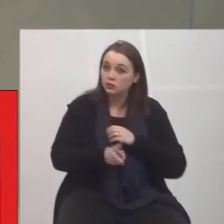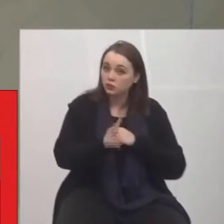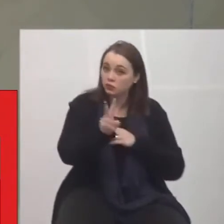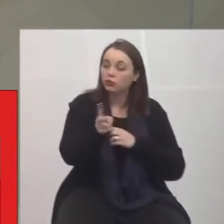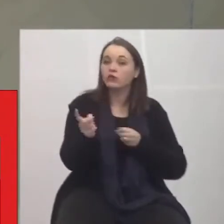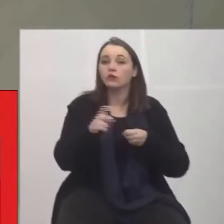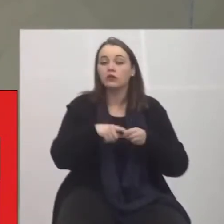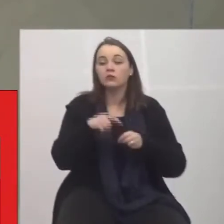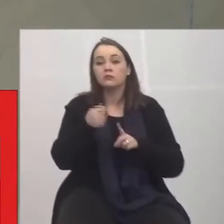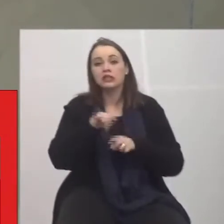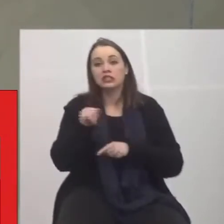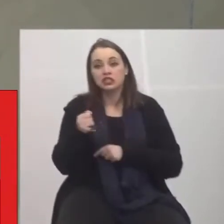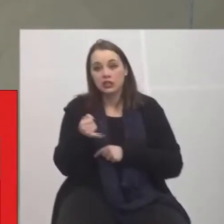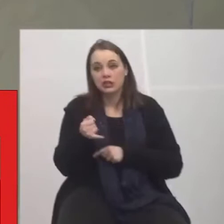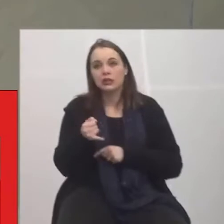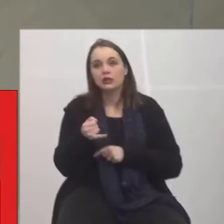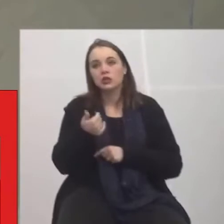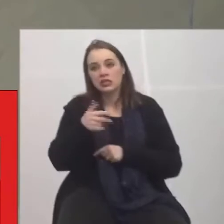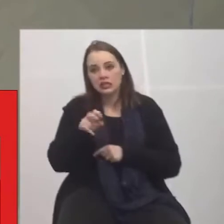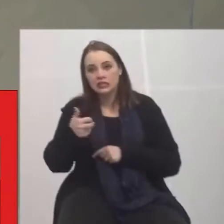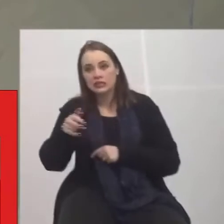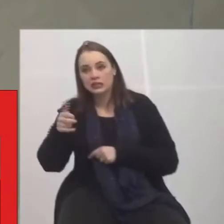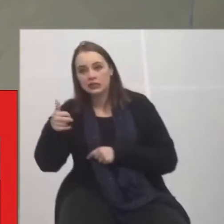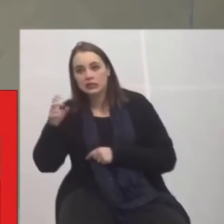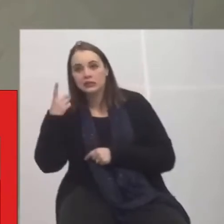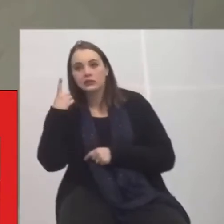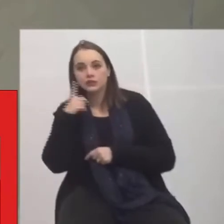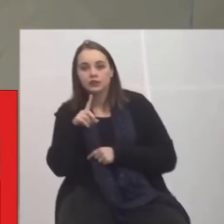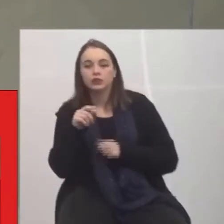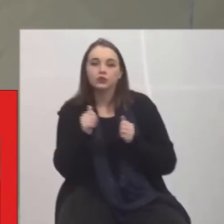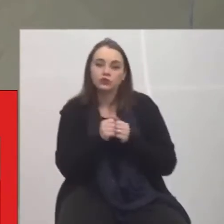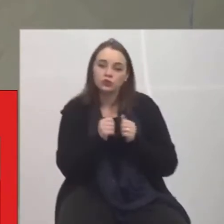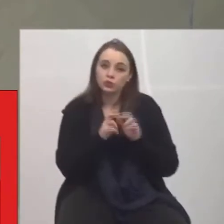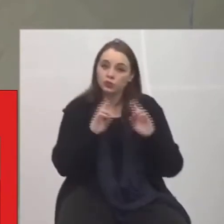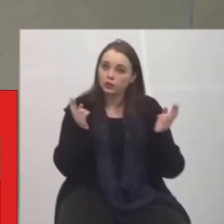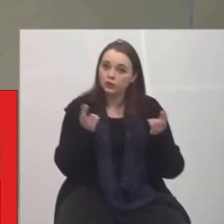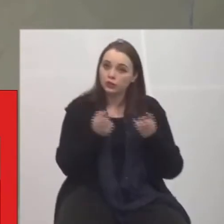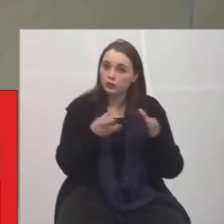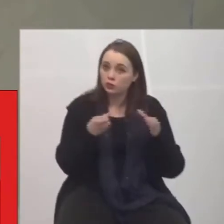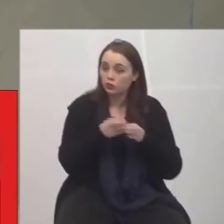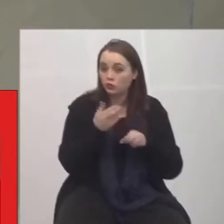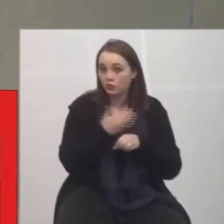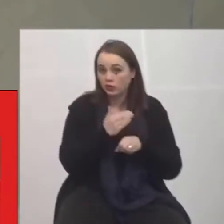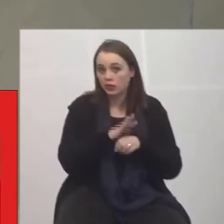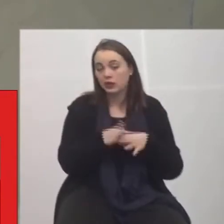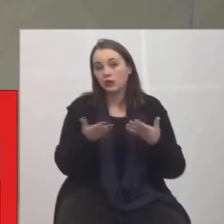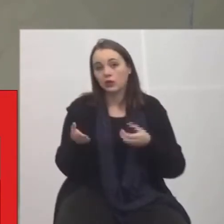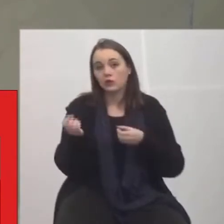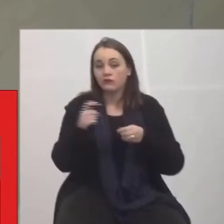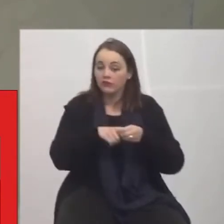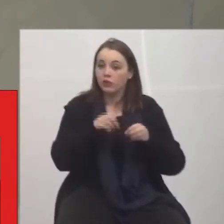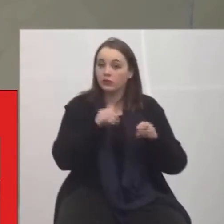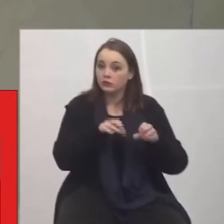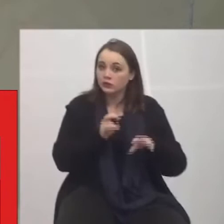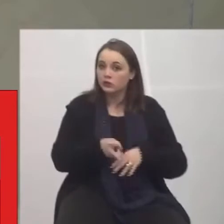em janeiro de maneira quinzenal junto às reuniões de equipe técnica. Então, retomada da educação permanente no CAPS,